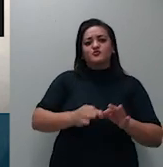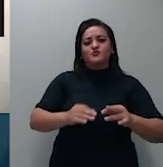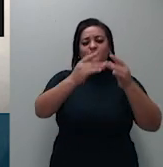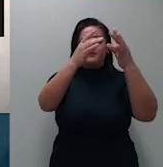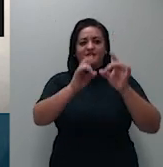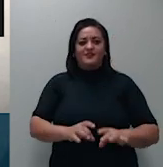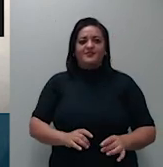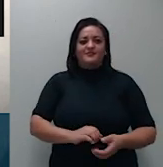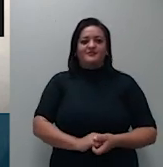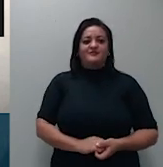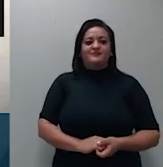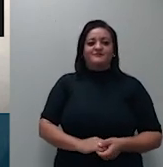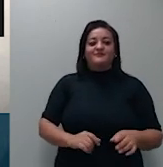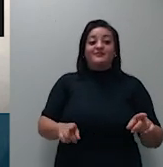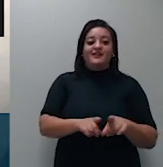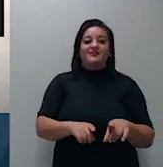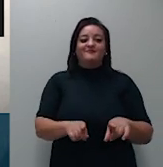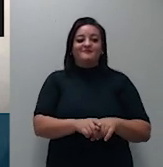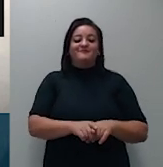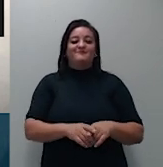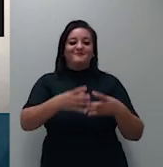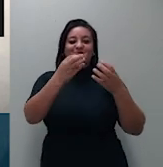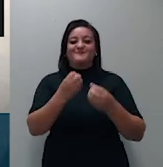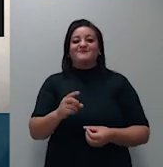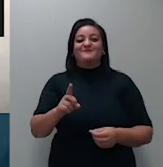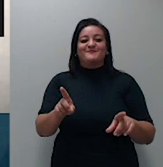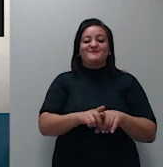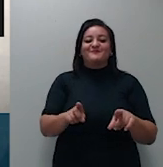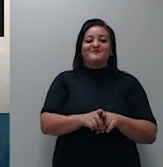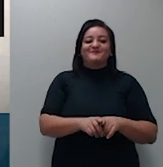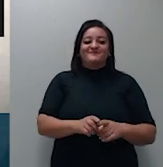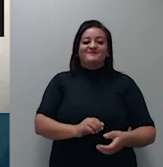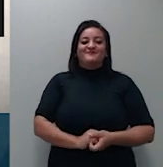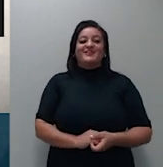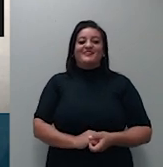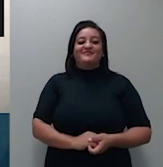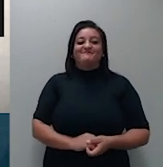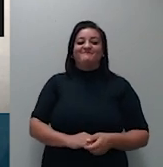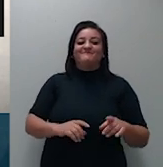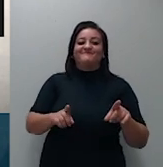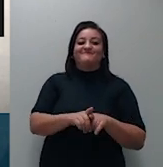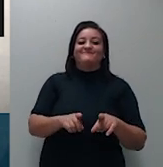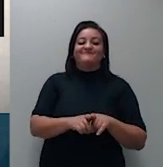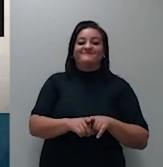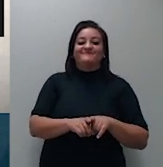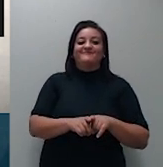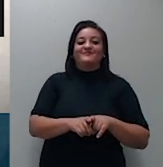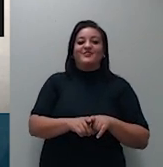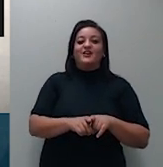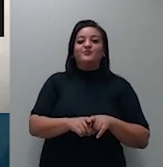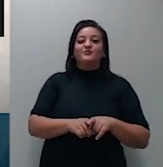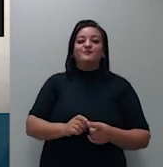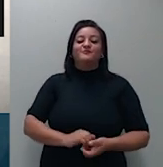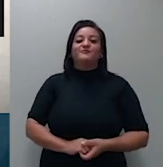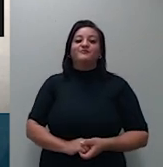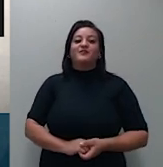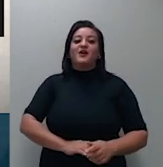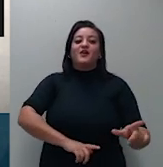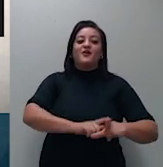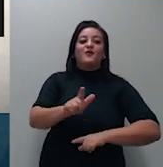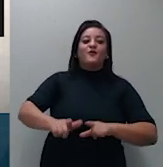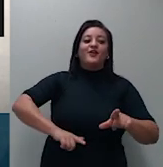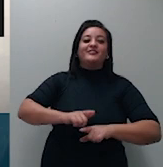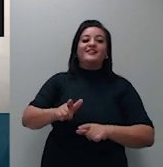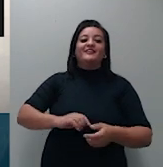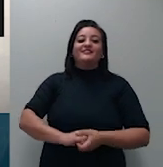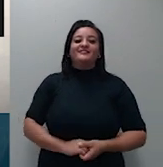não tomar as providências para no âmbito e nos limites técnicos do seu serviço e dentro do prazo